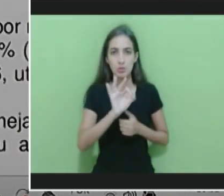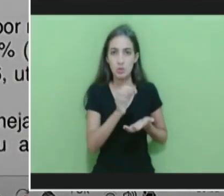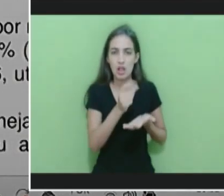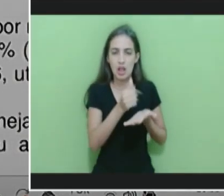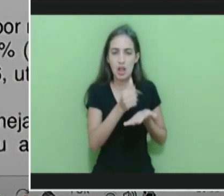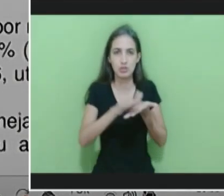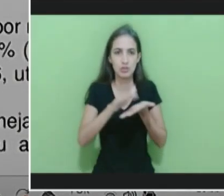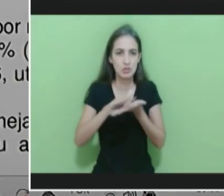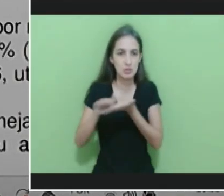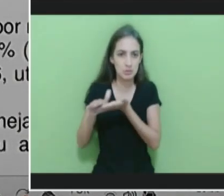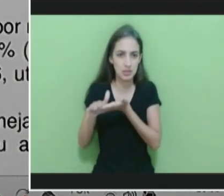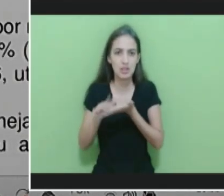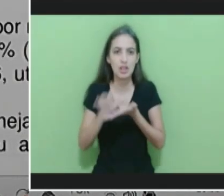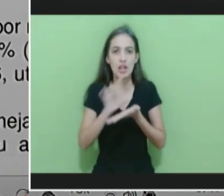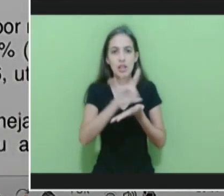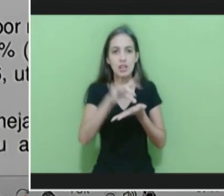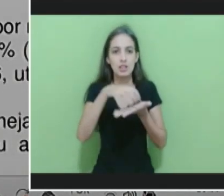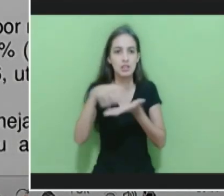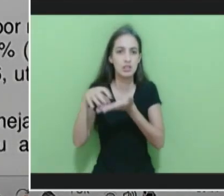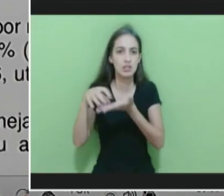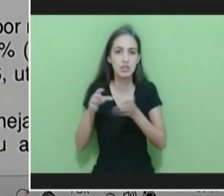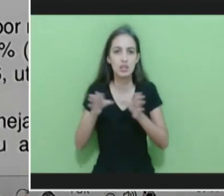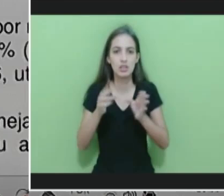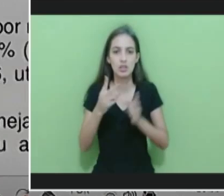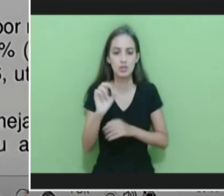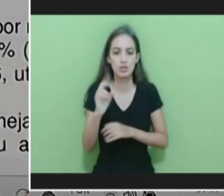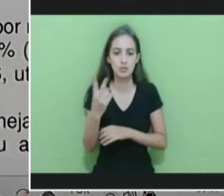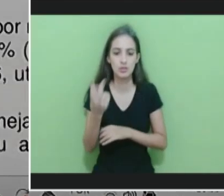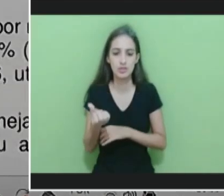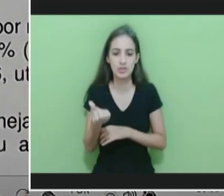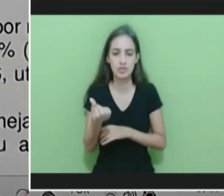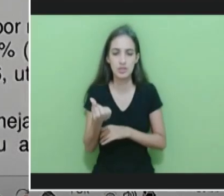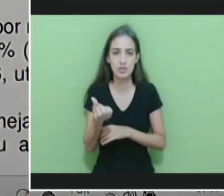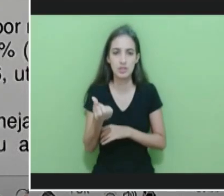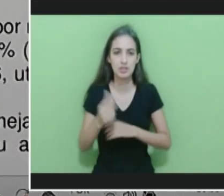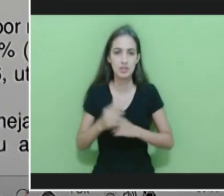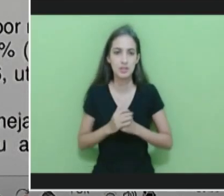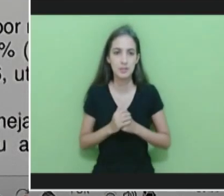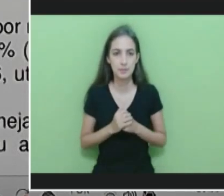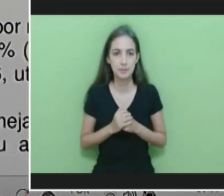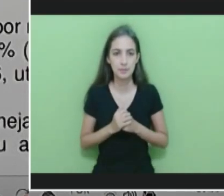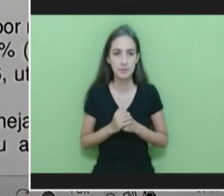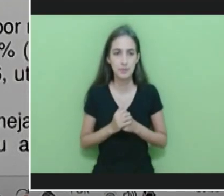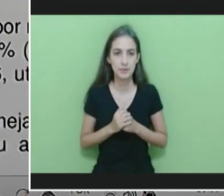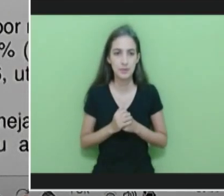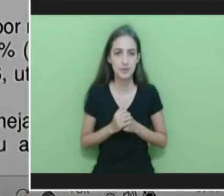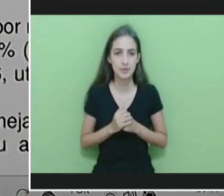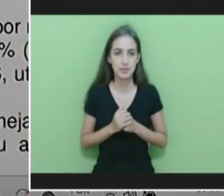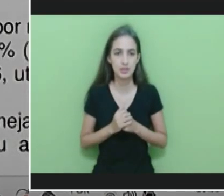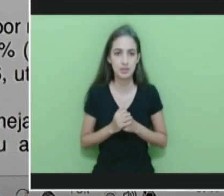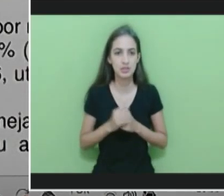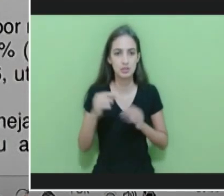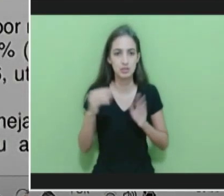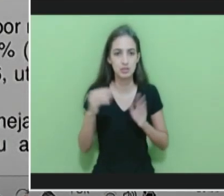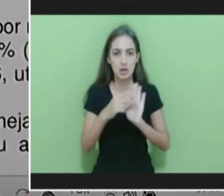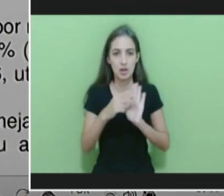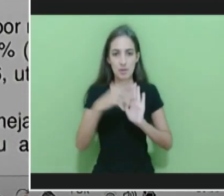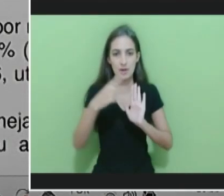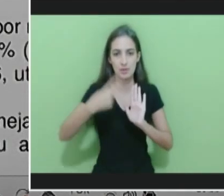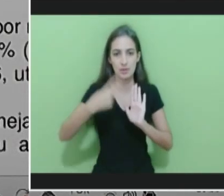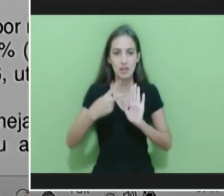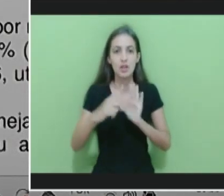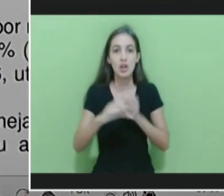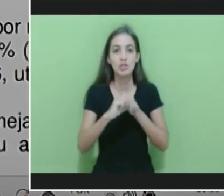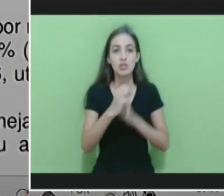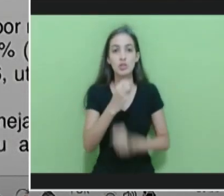cada órgão para o exercício de 2026, utilizando com recursos os previstos no parágrafo 1º do artigo 43 da Lei